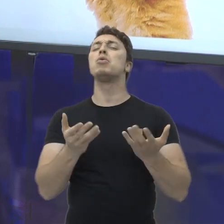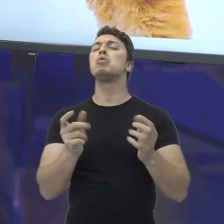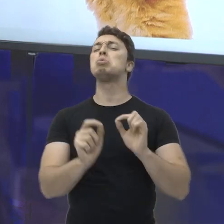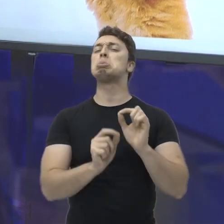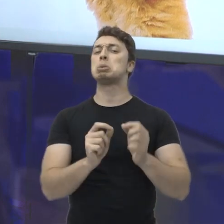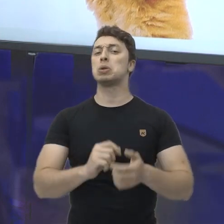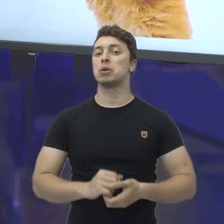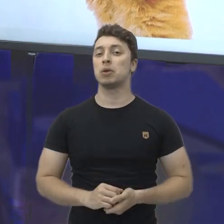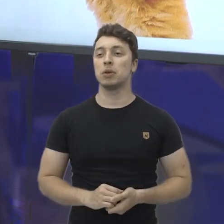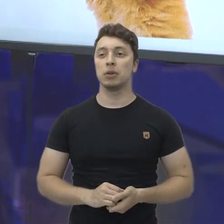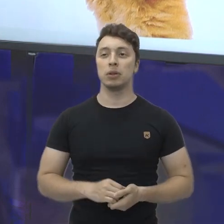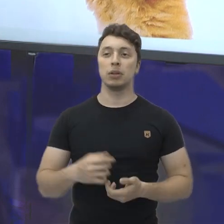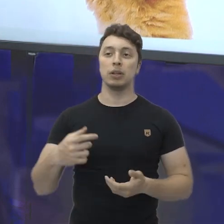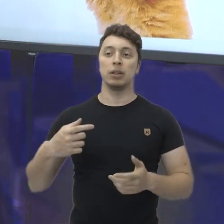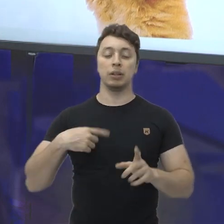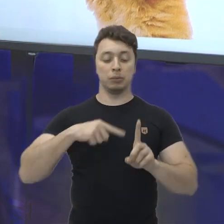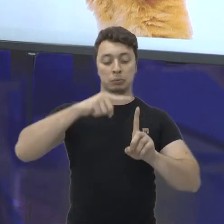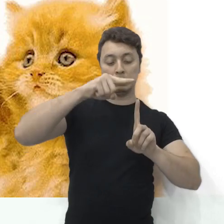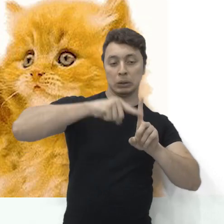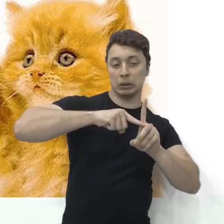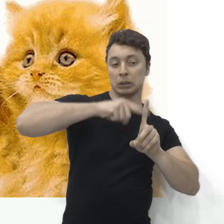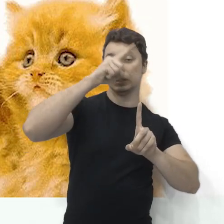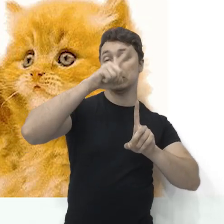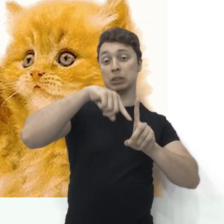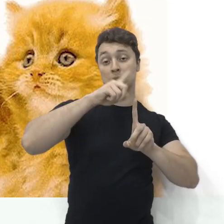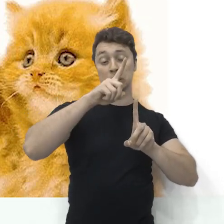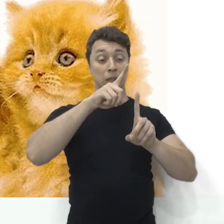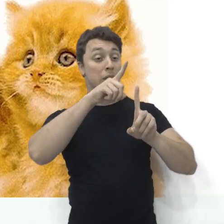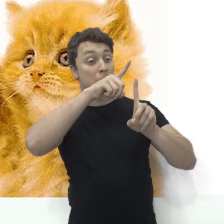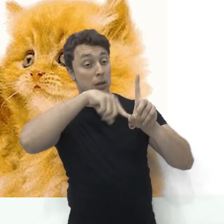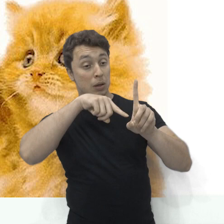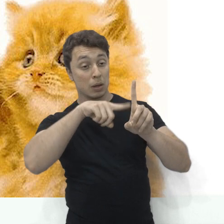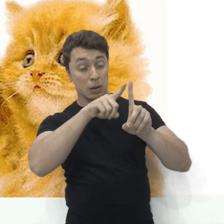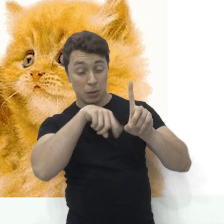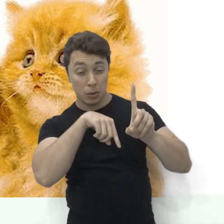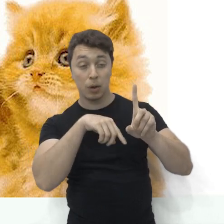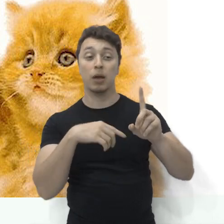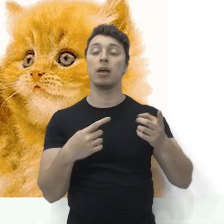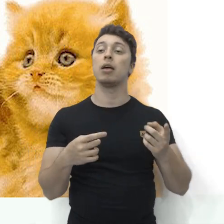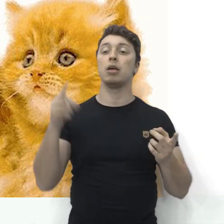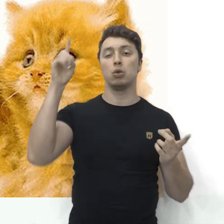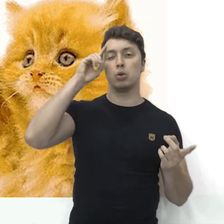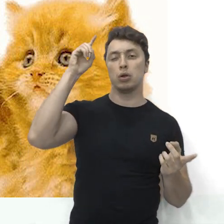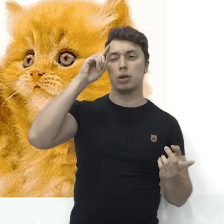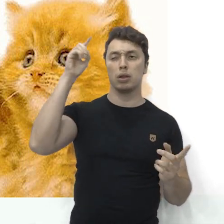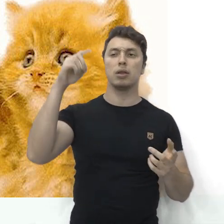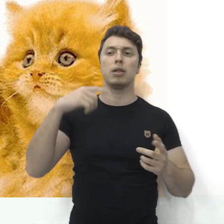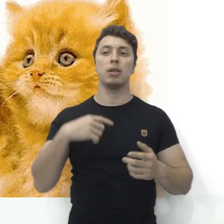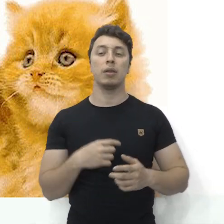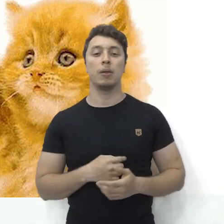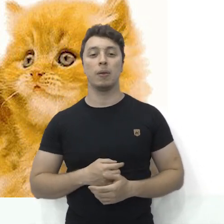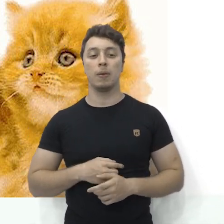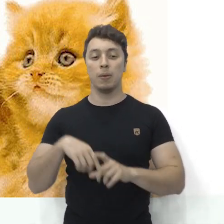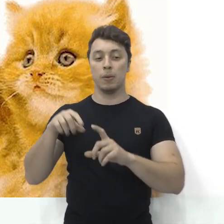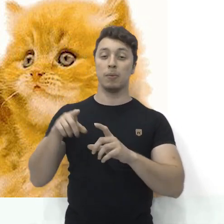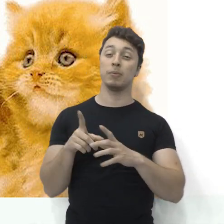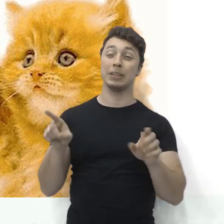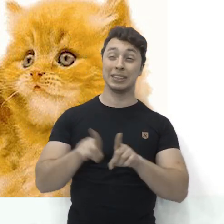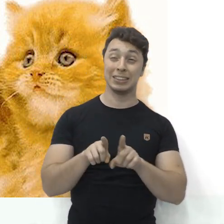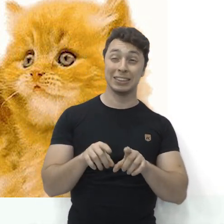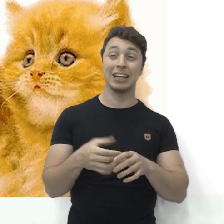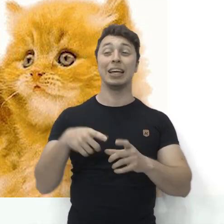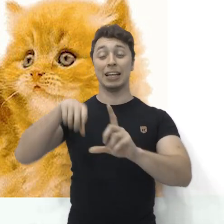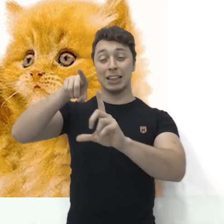hoje? A registrar as temperaturas máximas e mínimas diárias, a medir, estimar